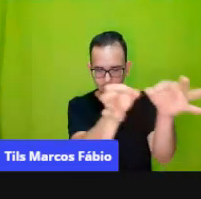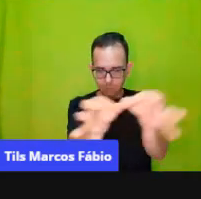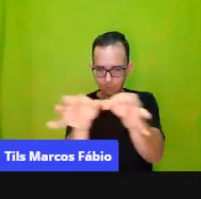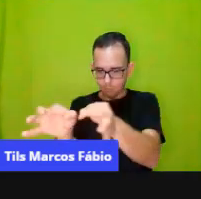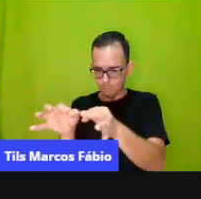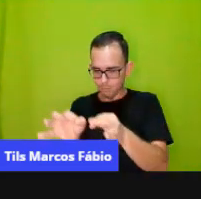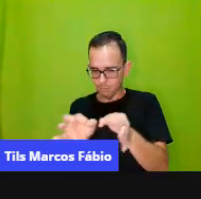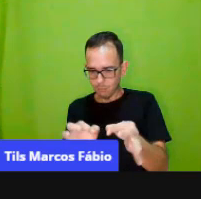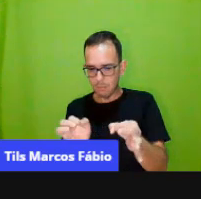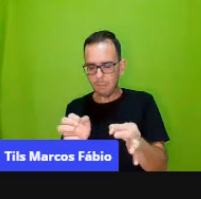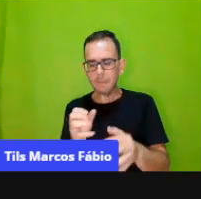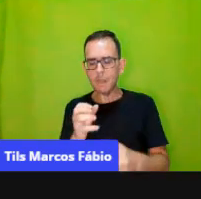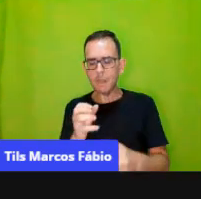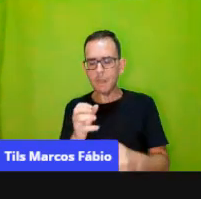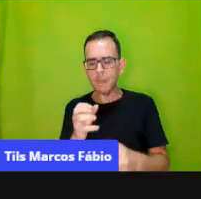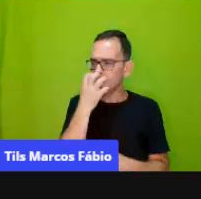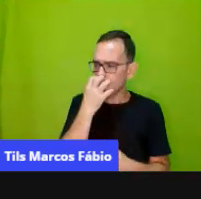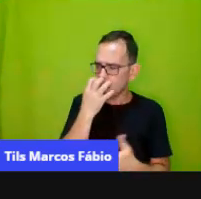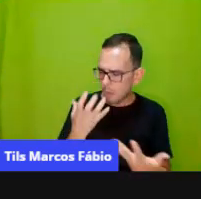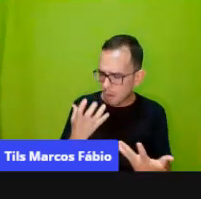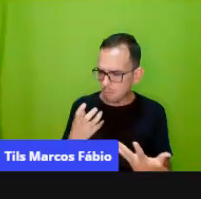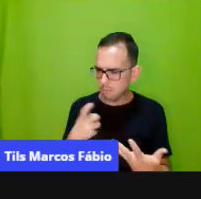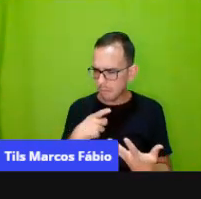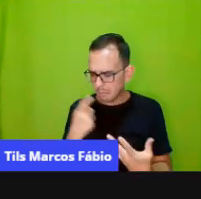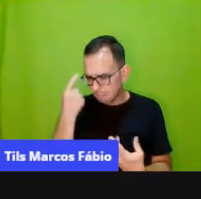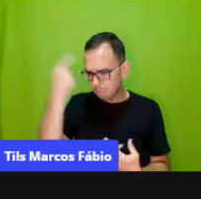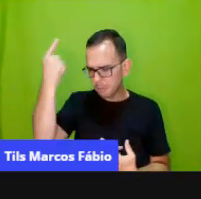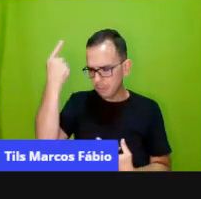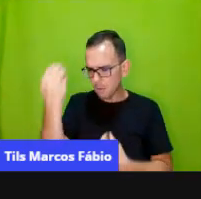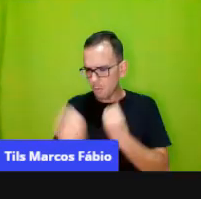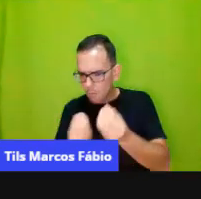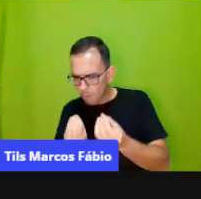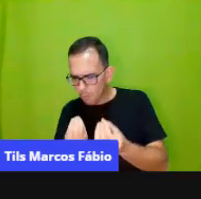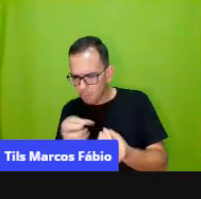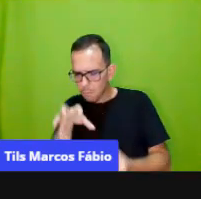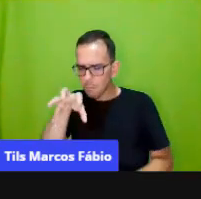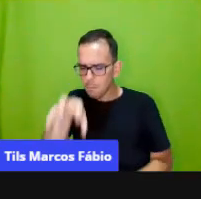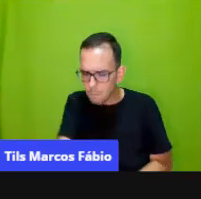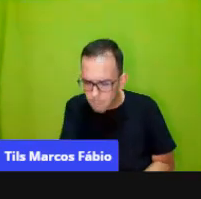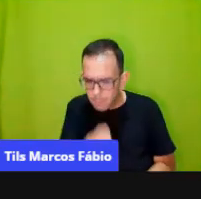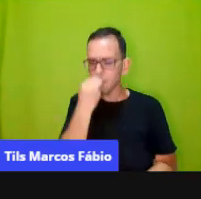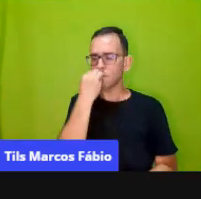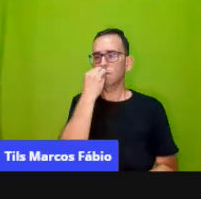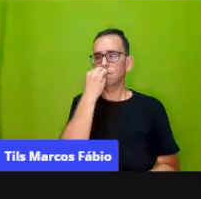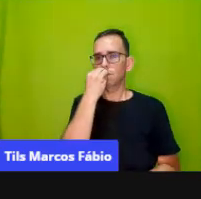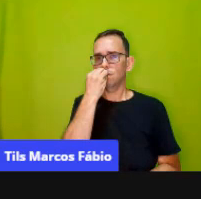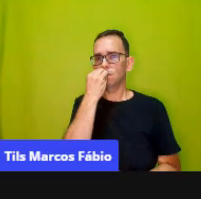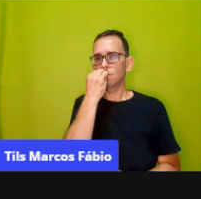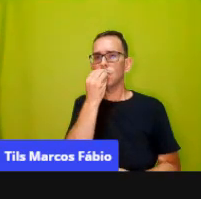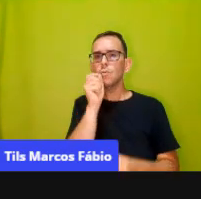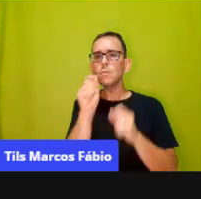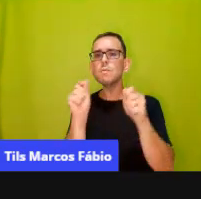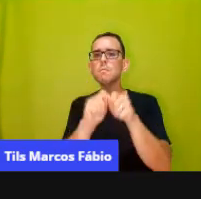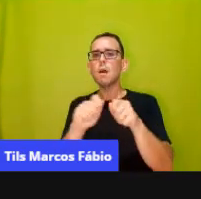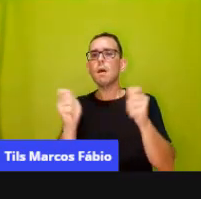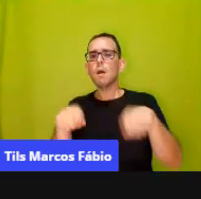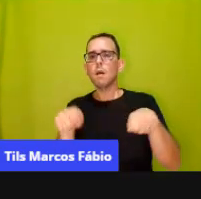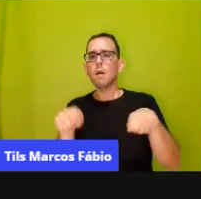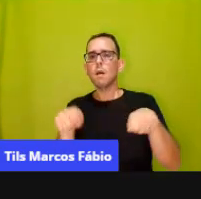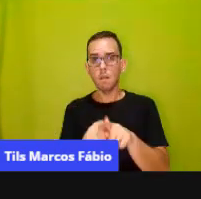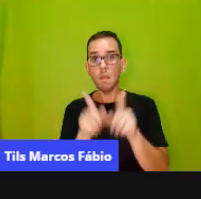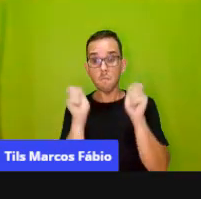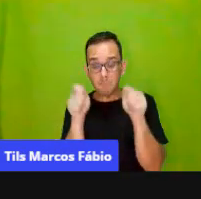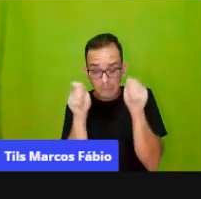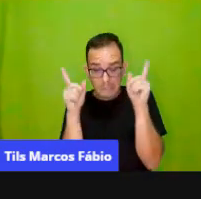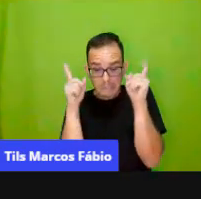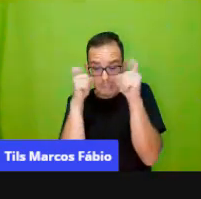animal tem que descobrir estratégias para tirar a ração dali. E aí, o que eu posso fazer? Eu posso dificultar esse